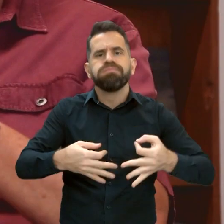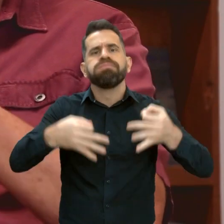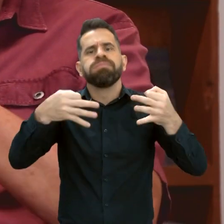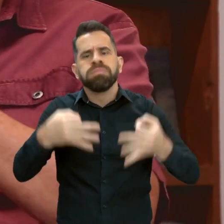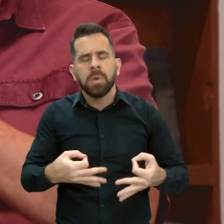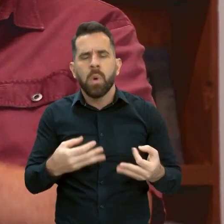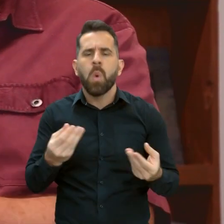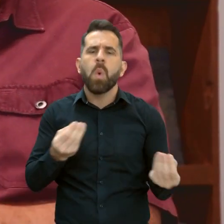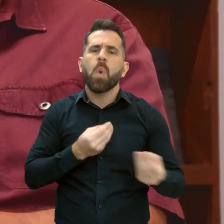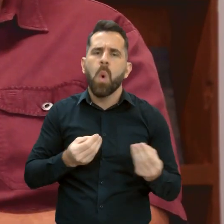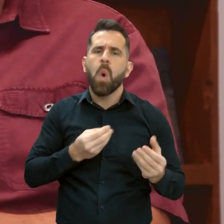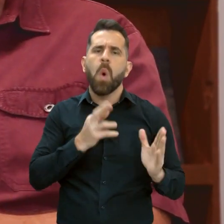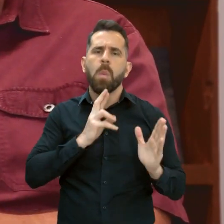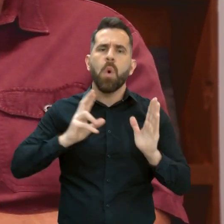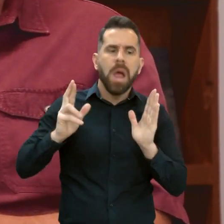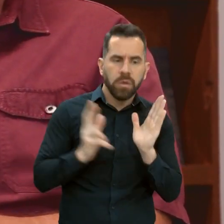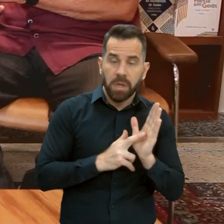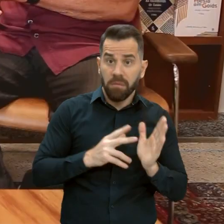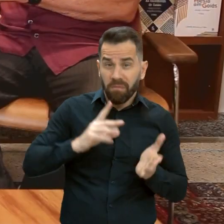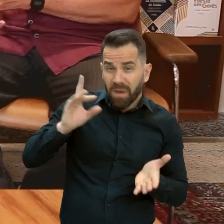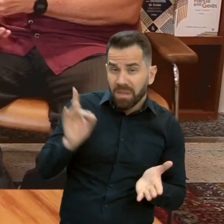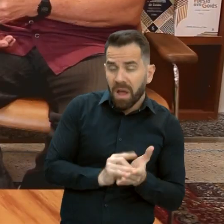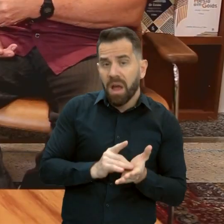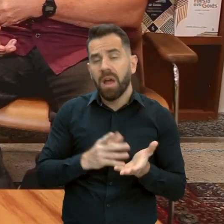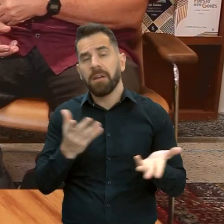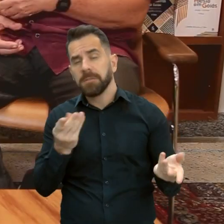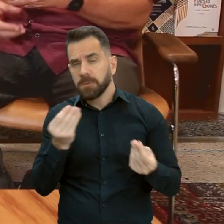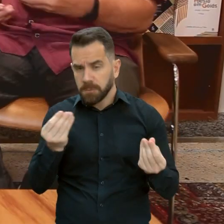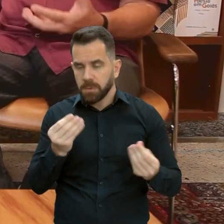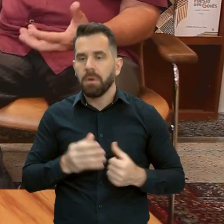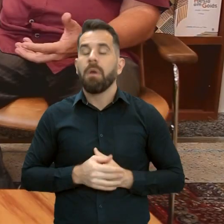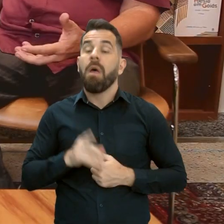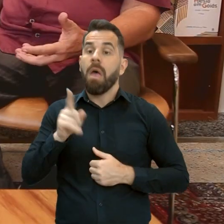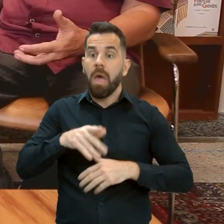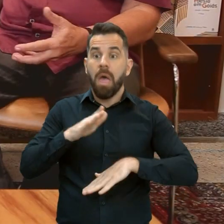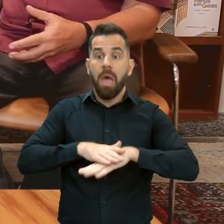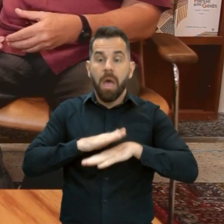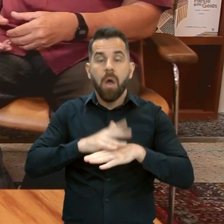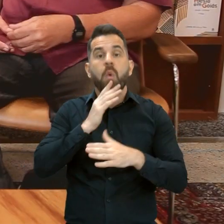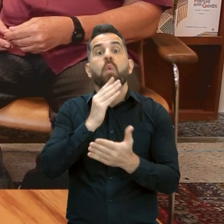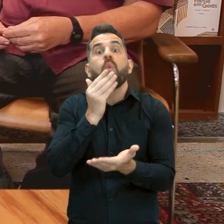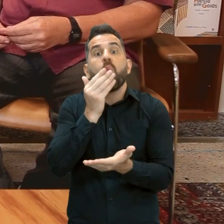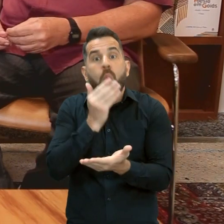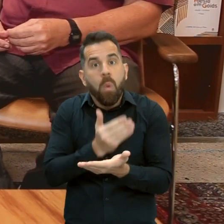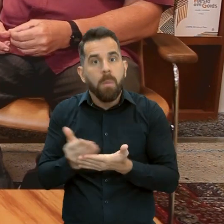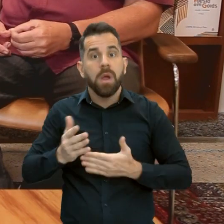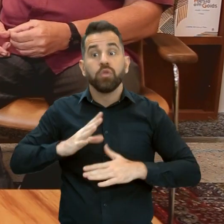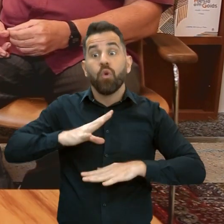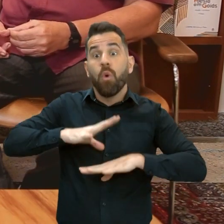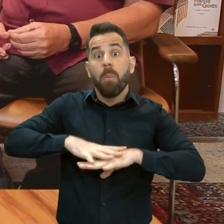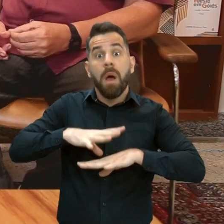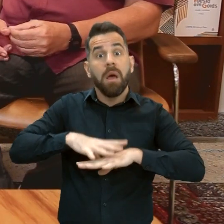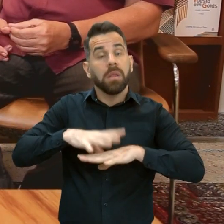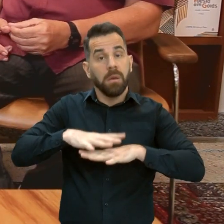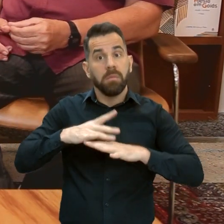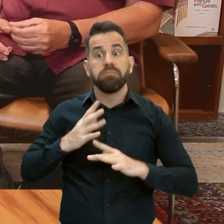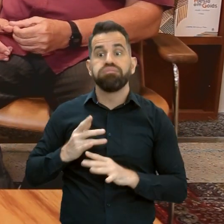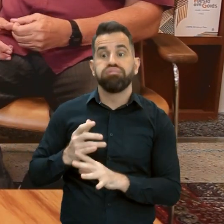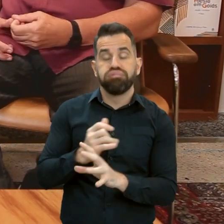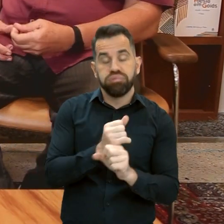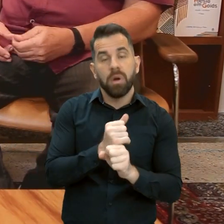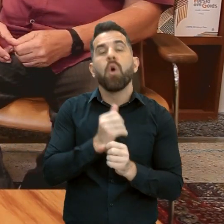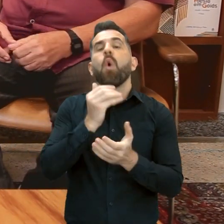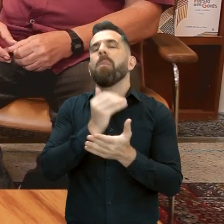certo resultado seja verdade, né? Então isso foi a origem da matemática mesmo, começou na